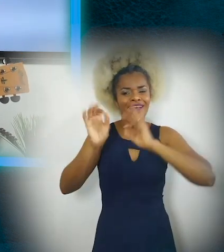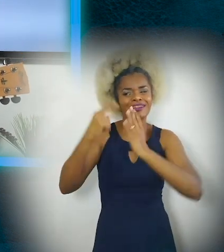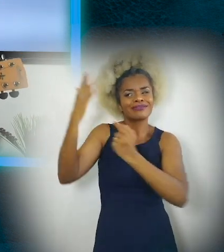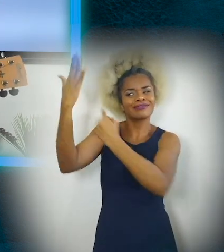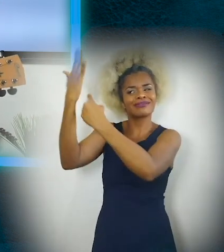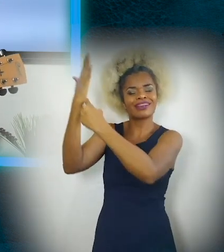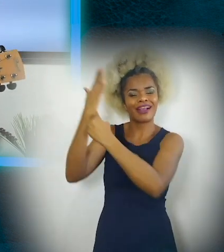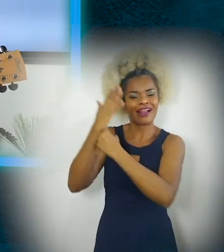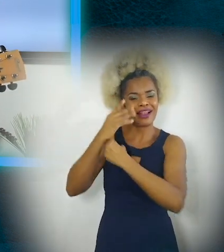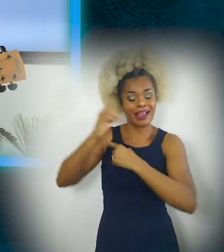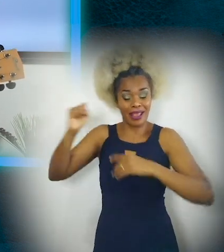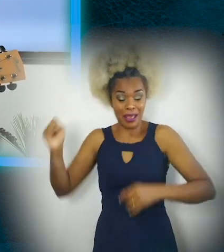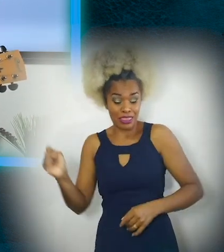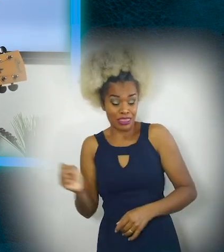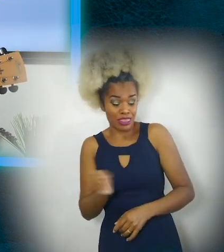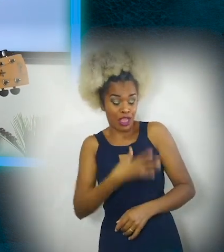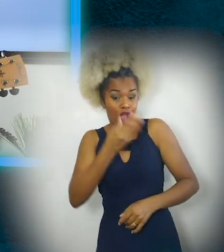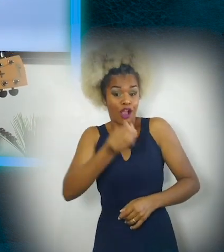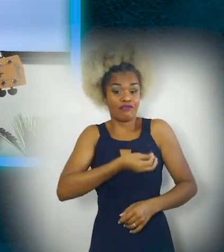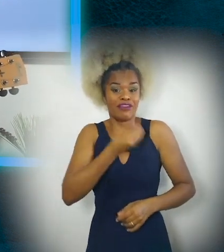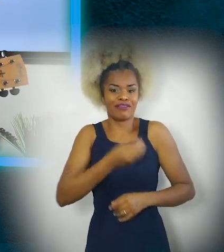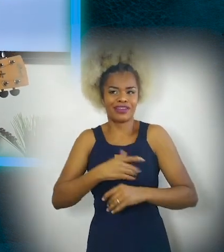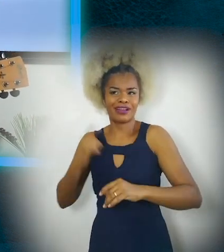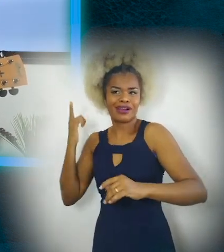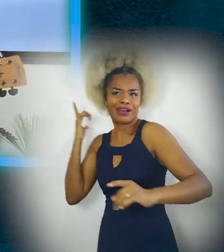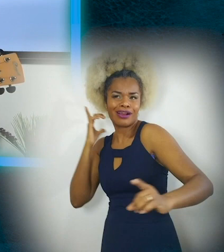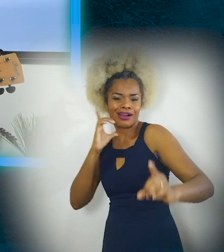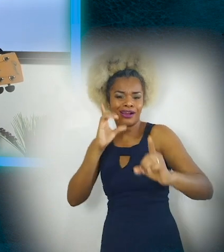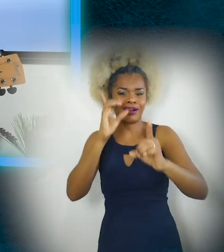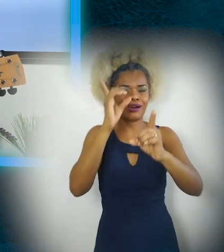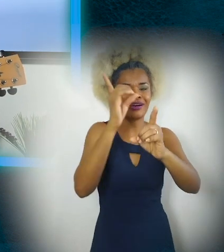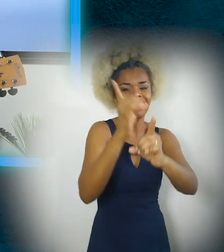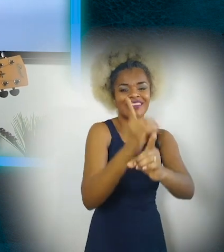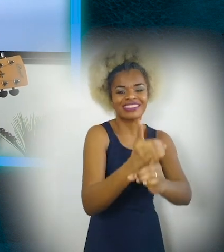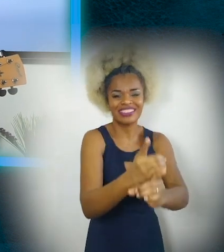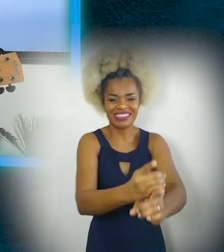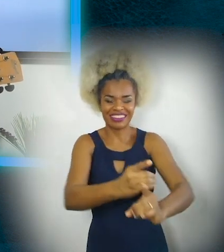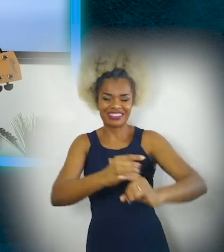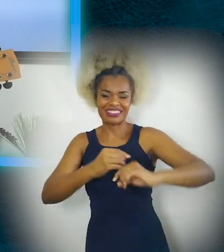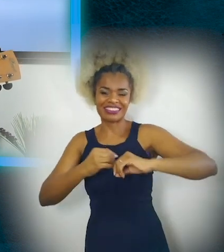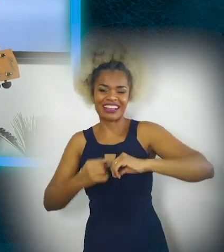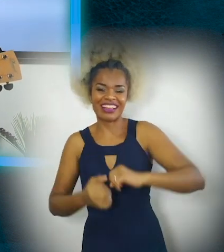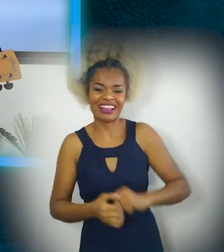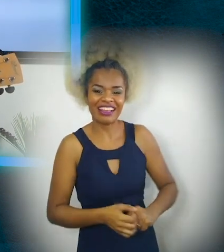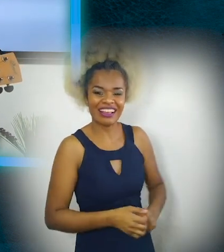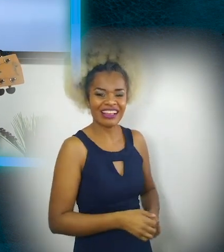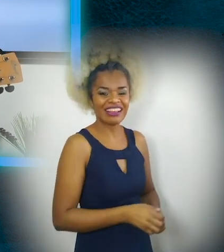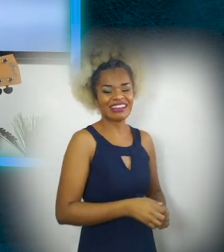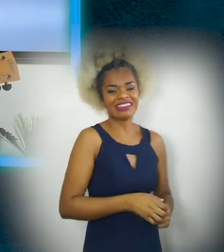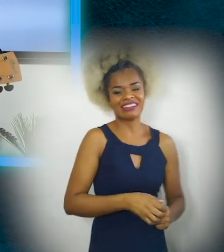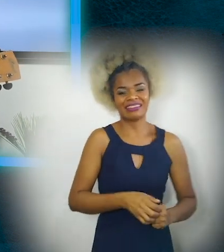já nos auxilia para a vida nova